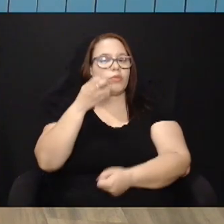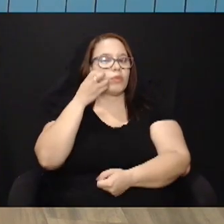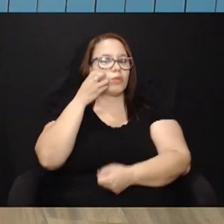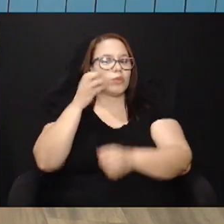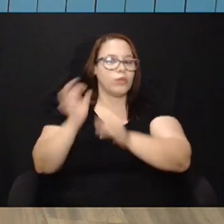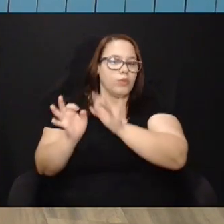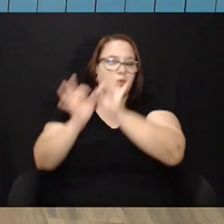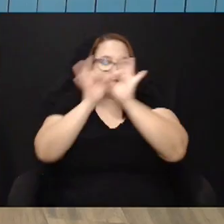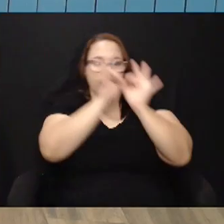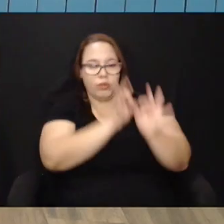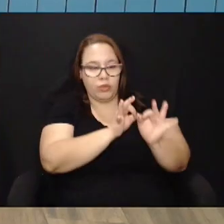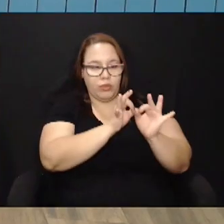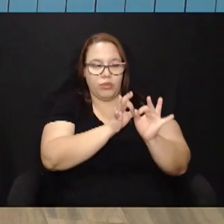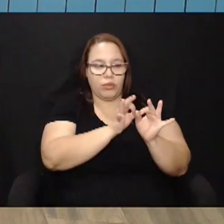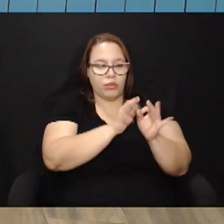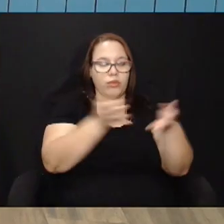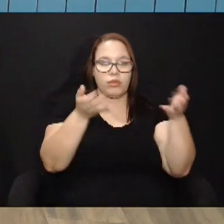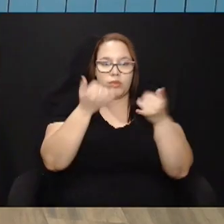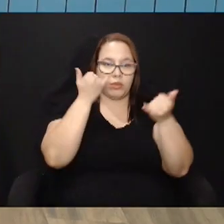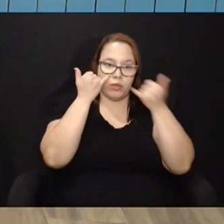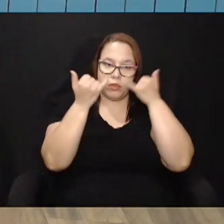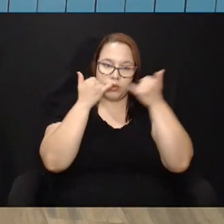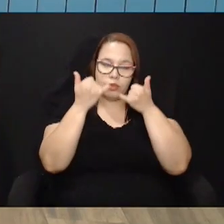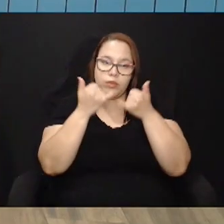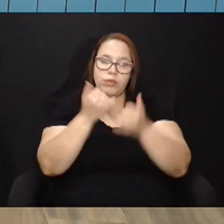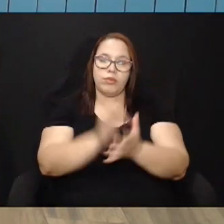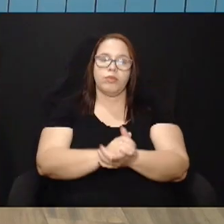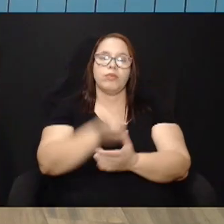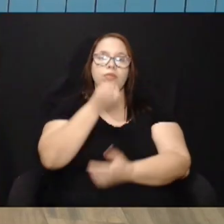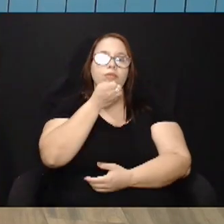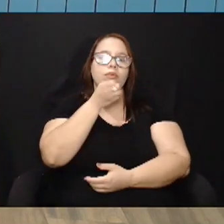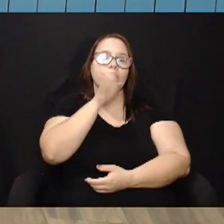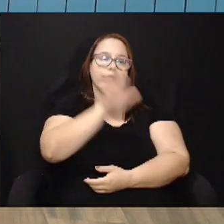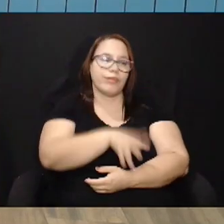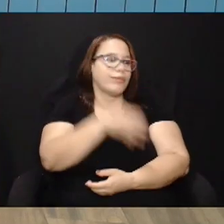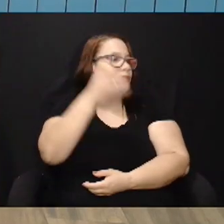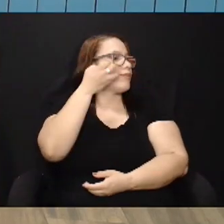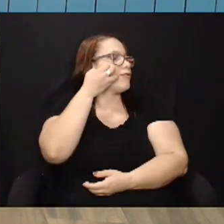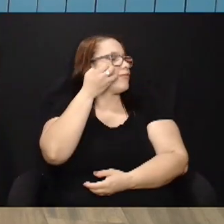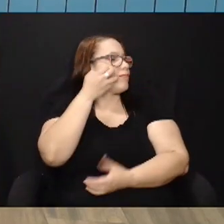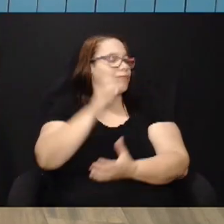e traz agora as informações para a gente. Seja bem-vindo e boa tarde, André.